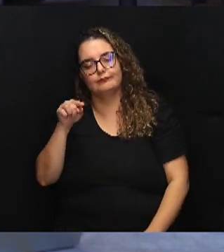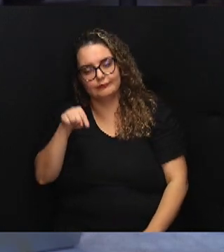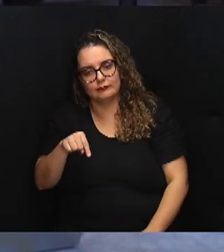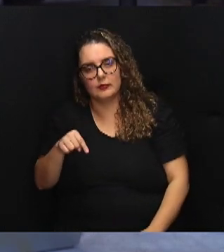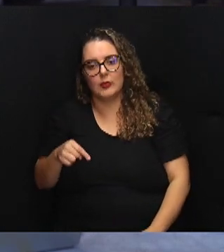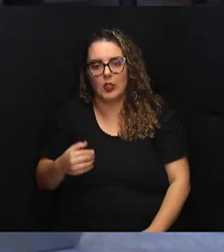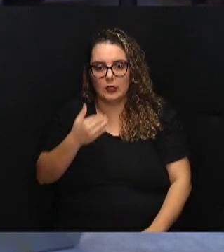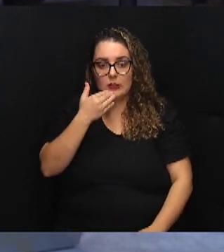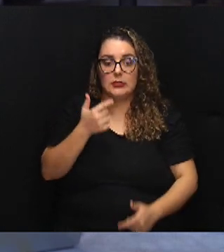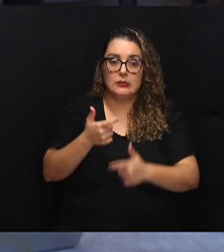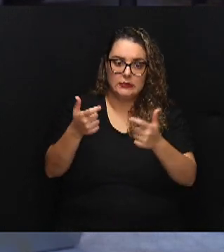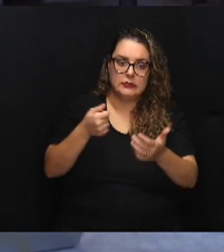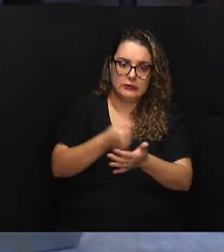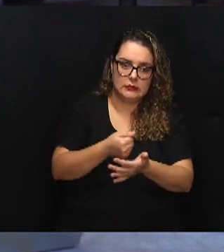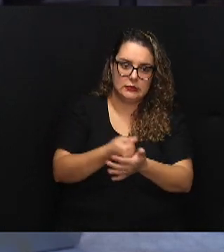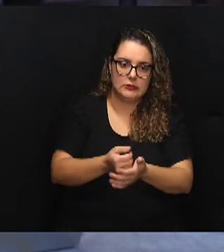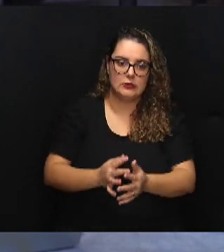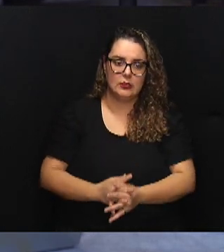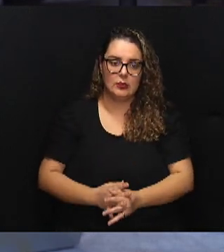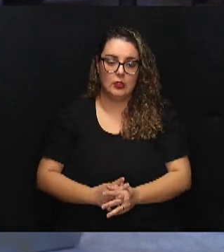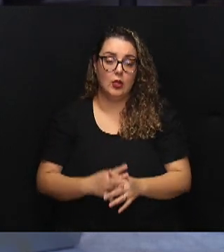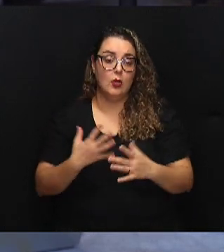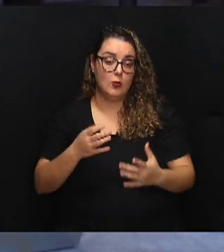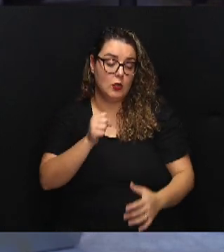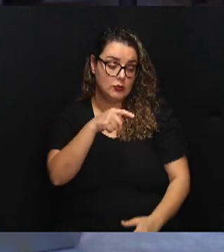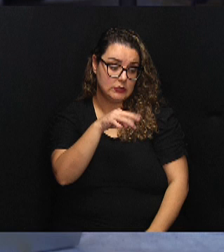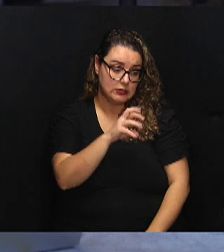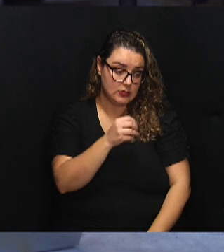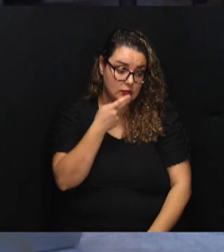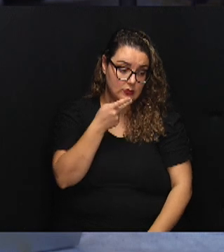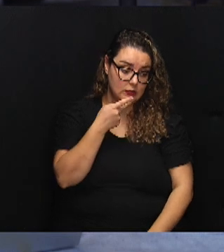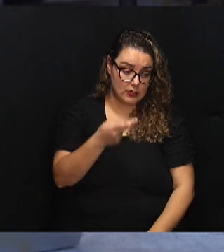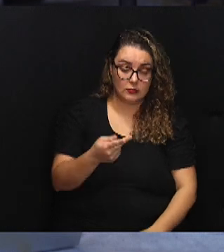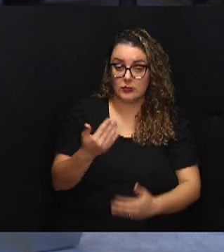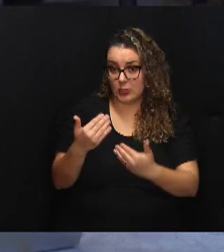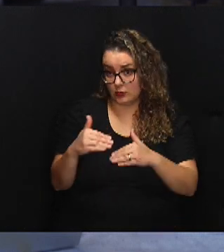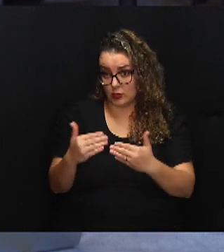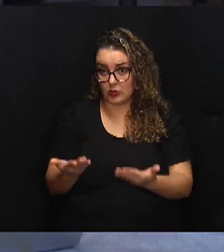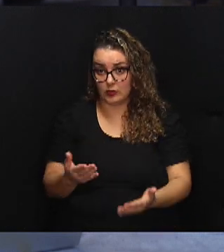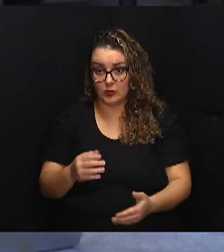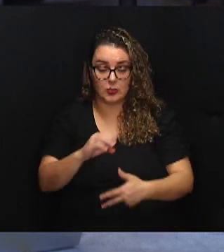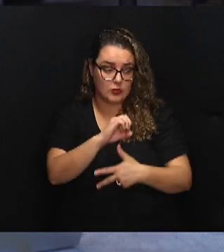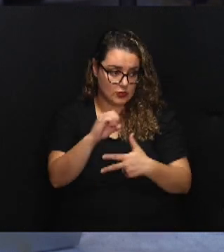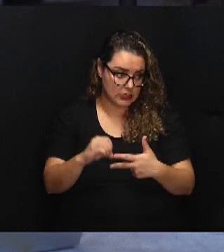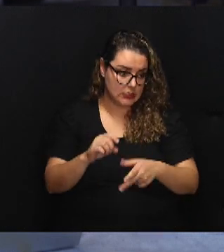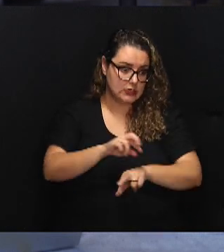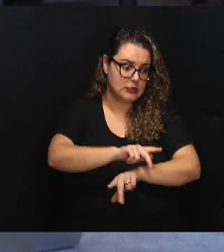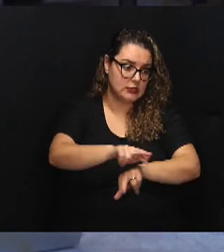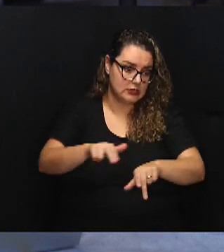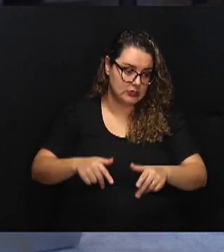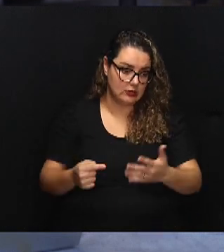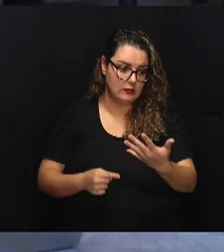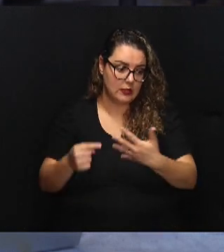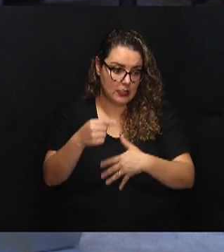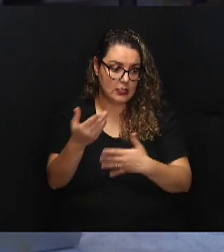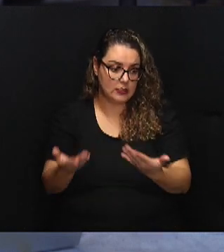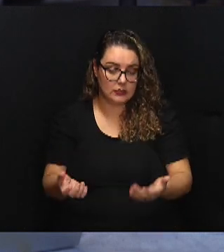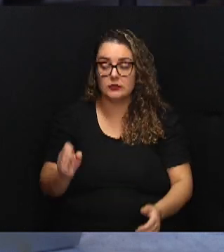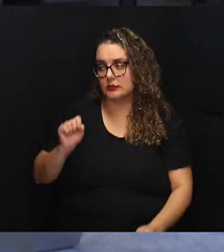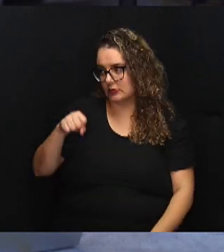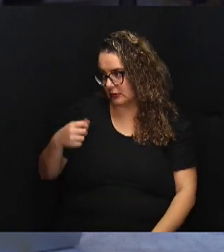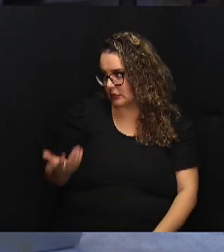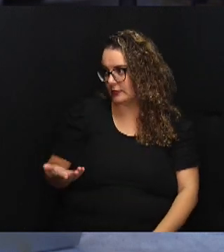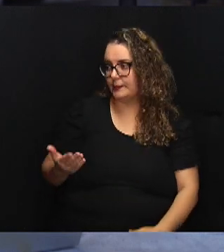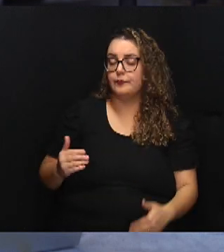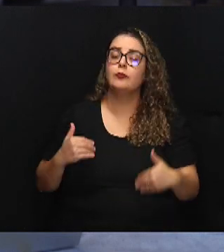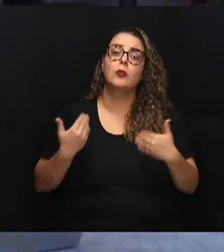demandas, assim, mais exigências. Bom, Sandro, falando especificamente da prova, né, do Enem, são muitas questões, né? Sim. Qual é